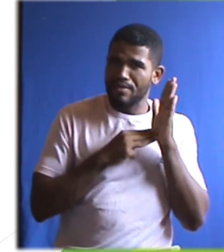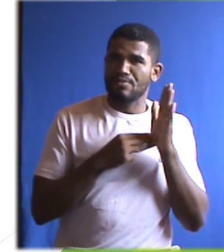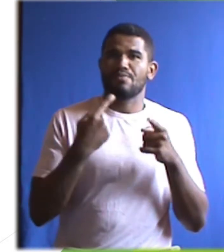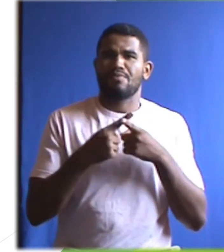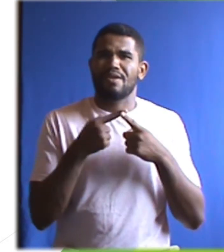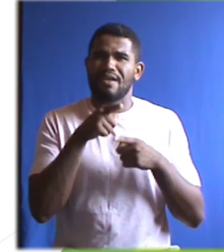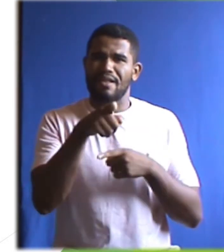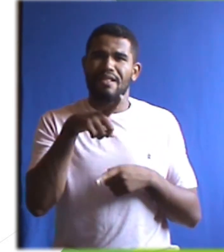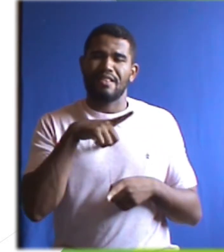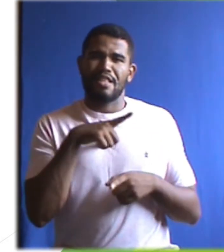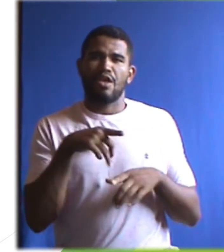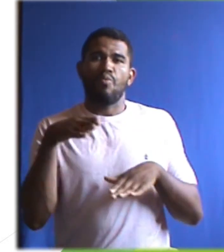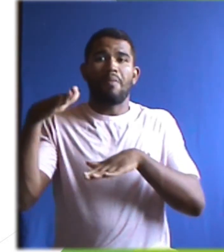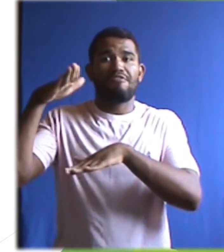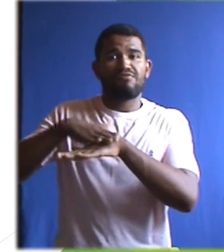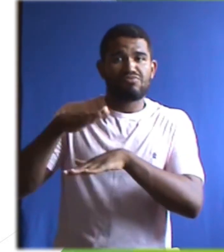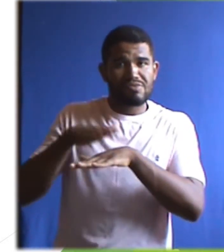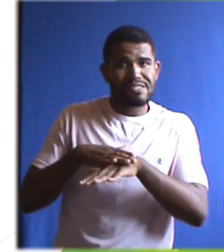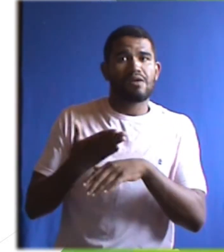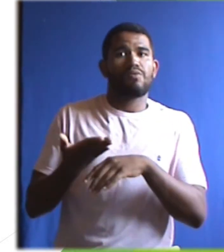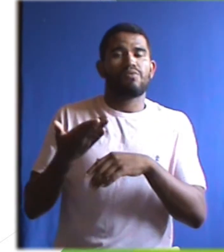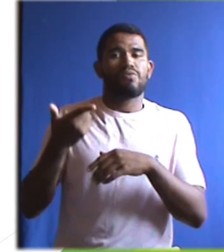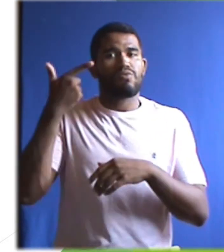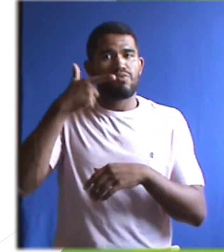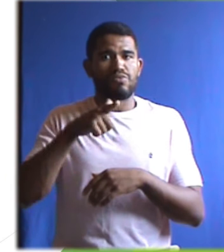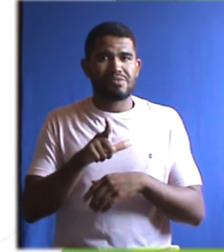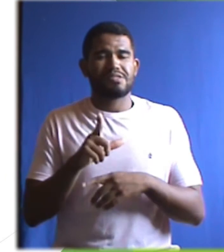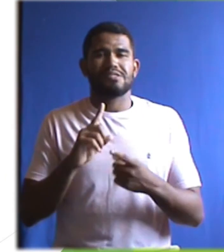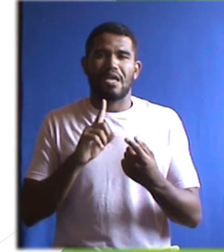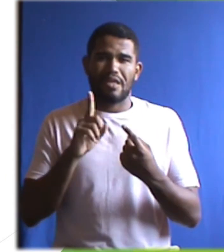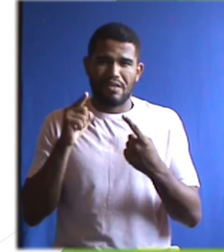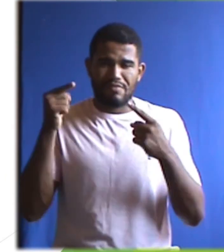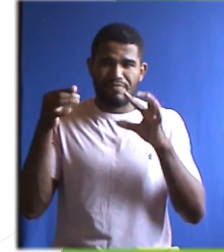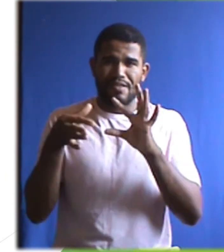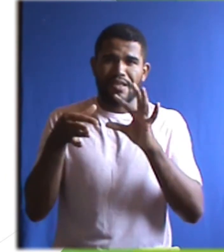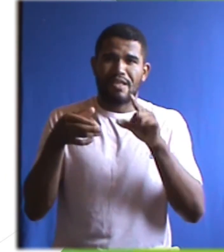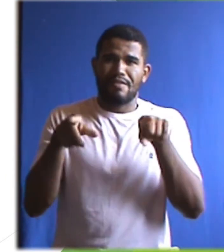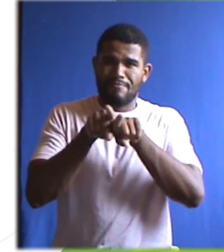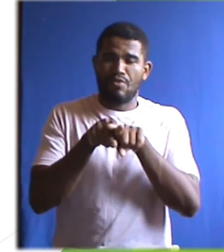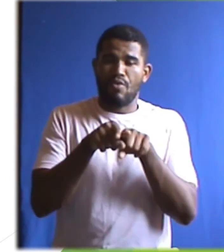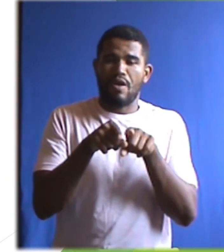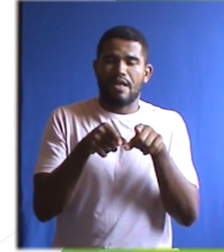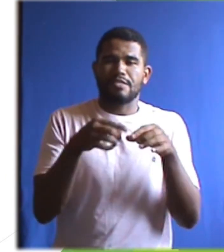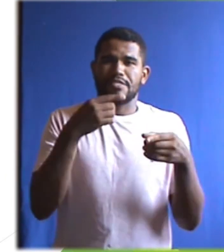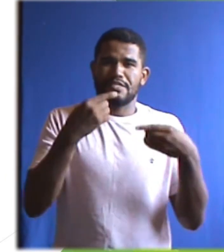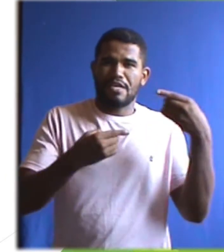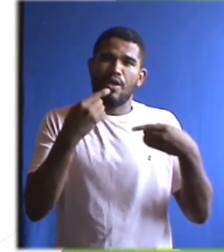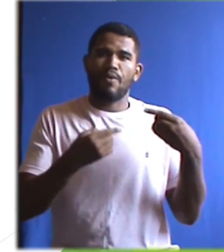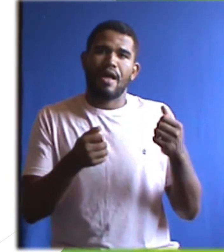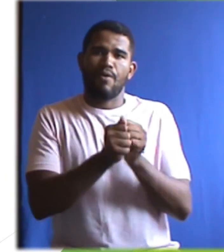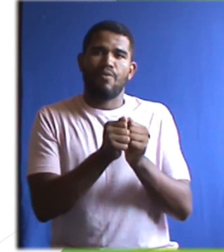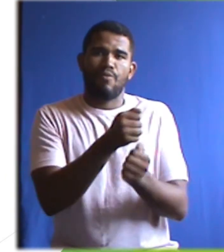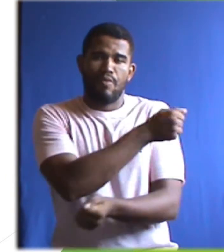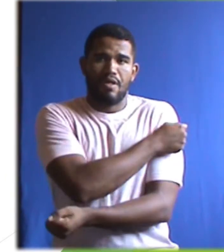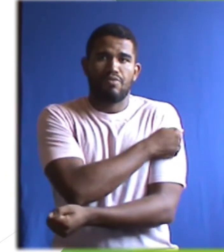uma função, aquilo ali está de alguma maneira contribuindo com o aluno. Então,